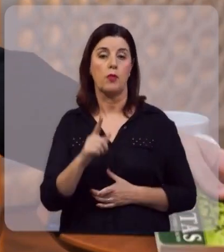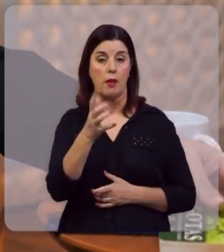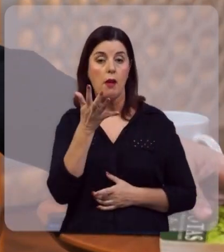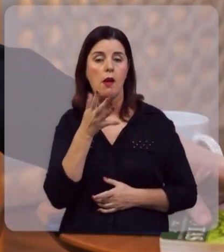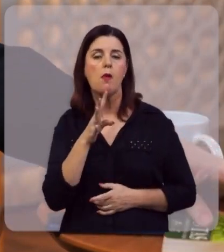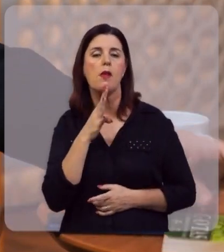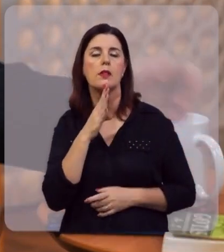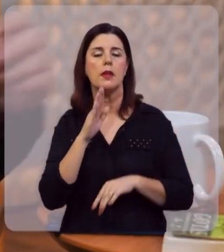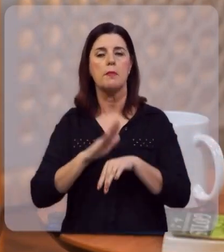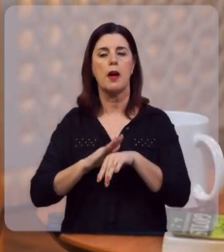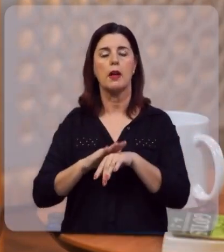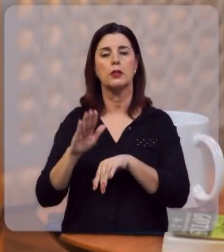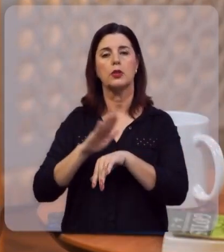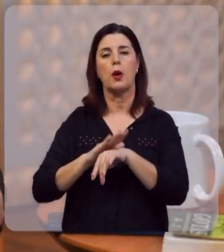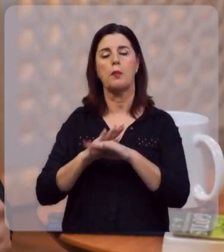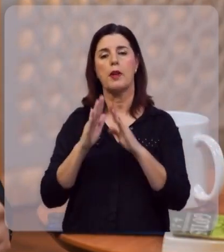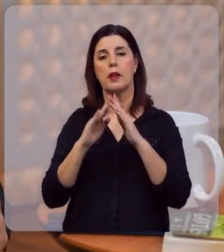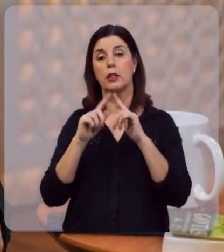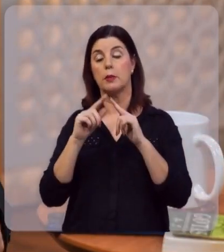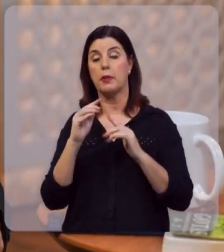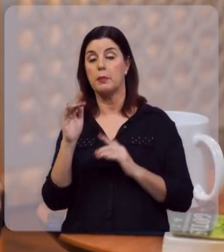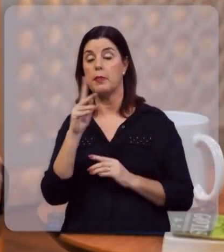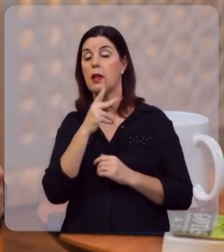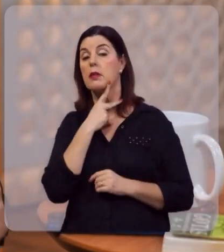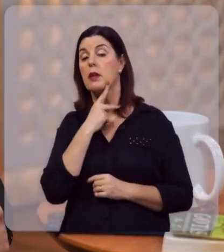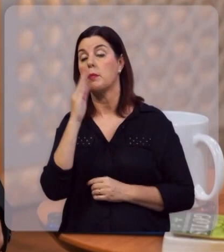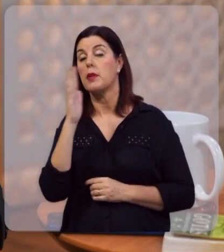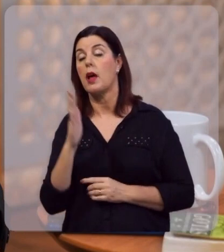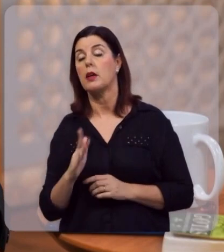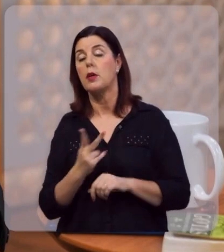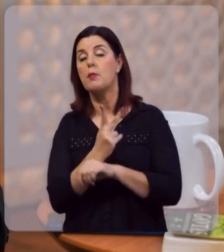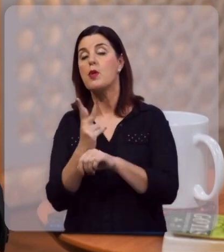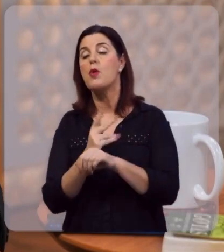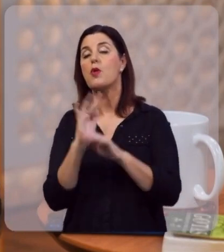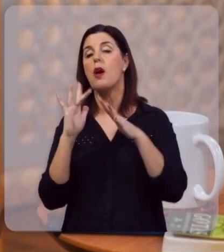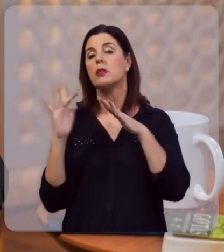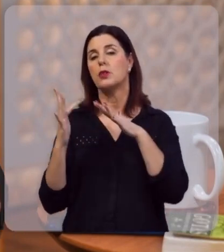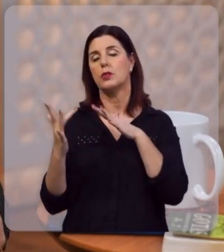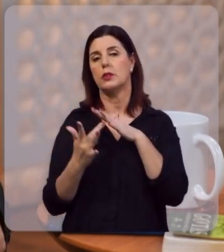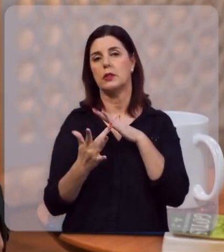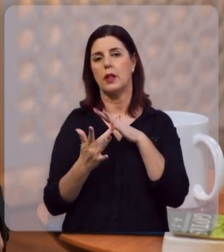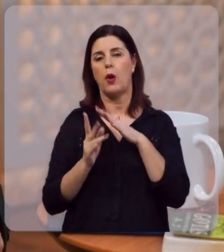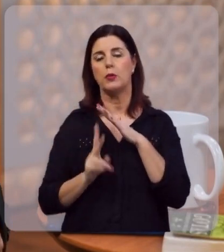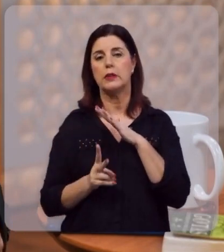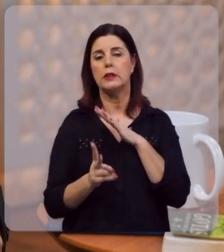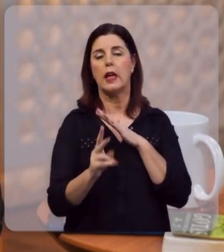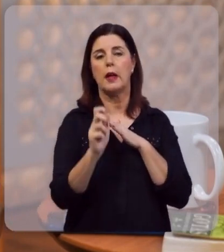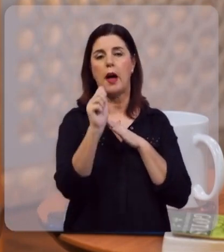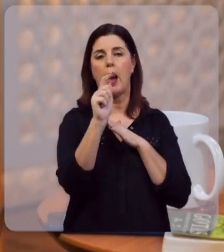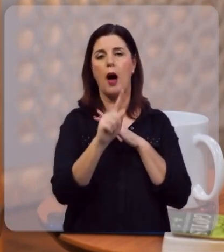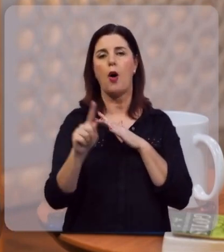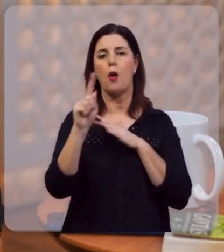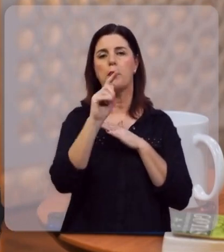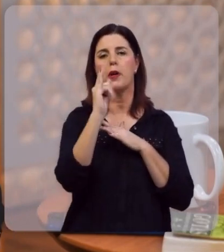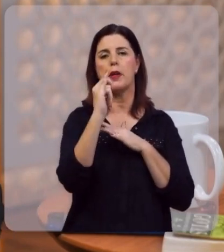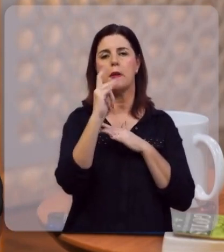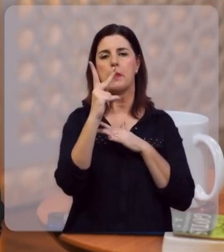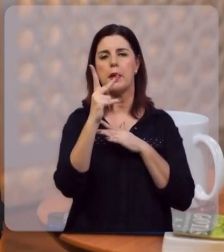você quer conhecer um pouco mais sobre a Igreja Presbiteriana do Brasil, nos procure nas nossas redes sociais, sempre